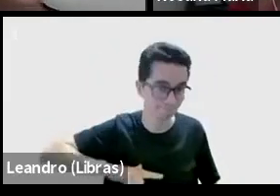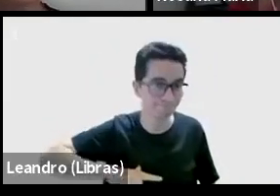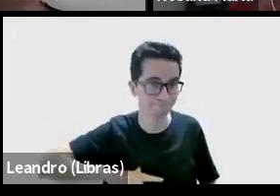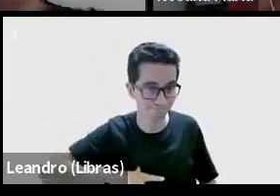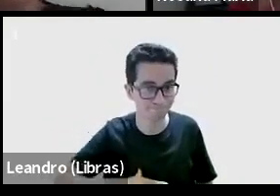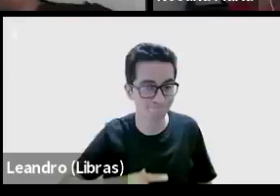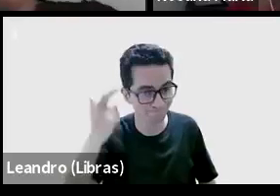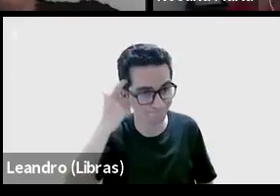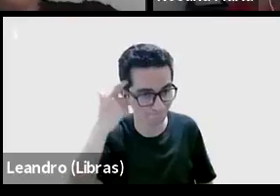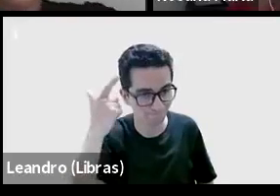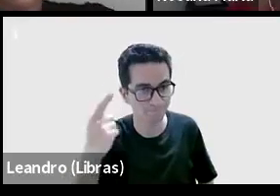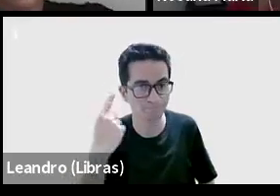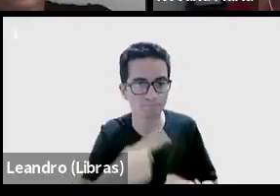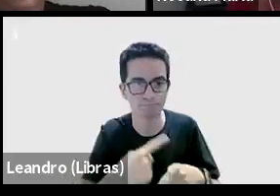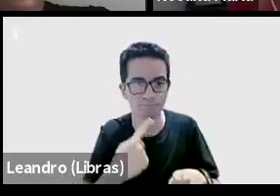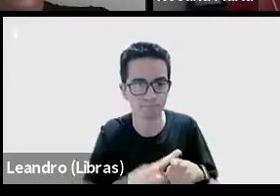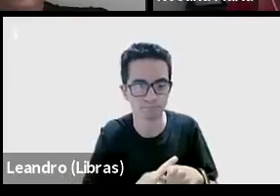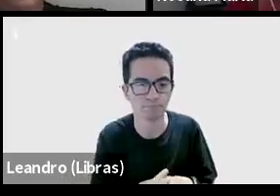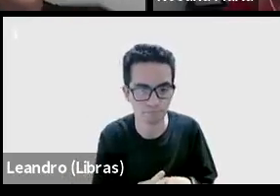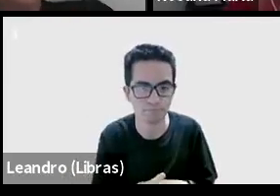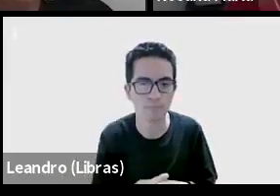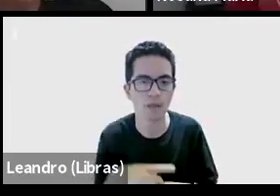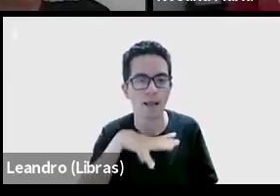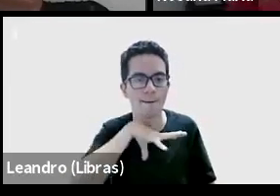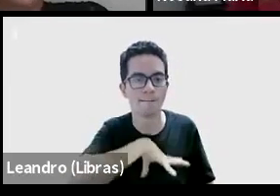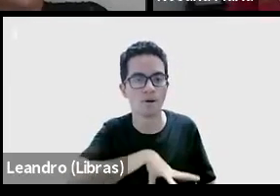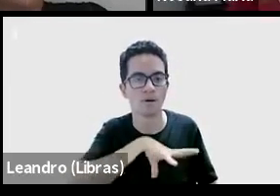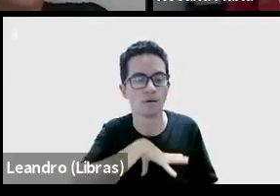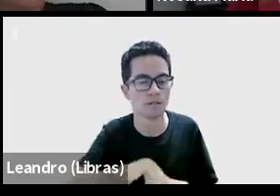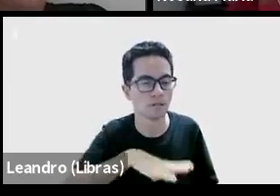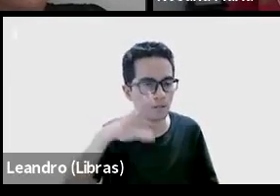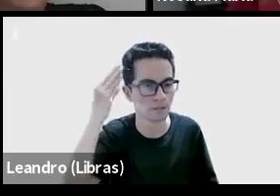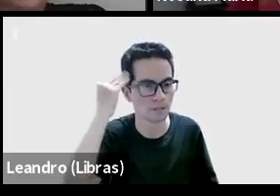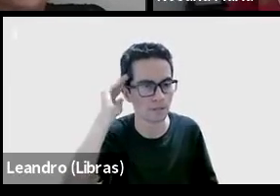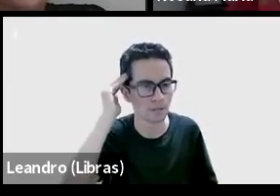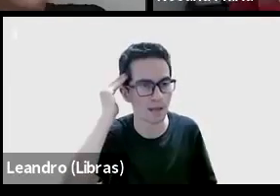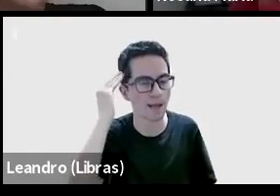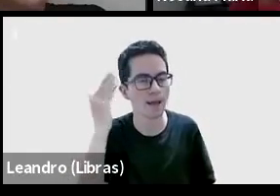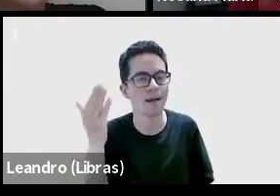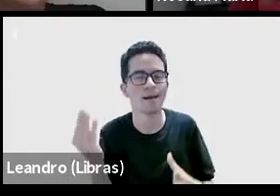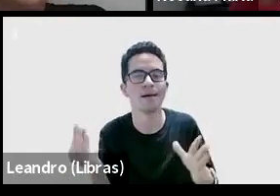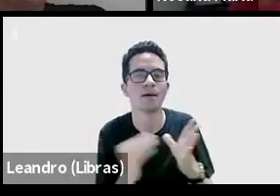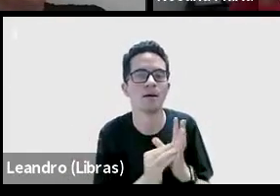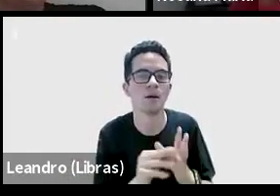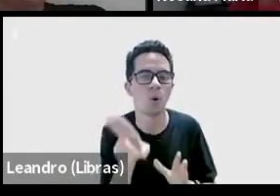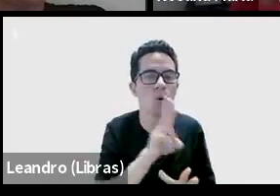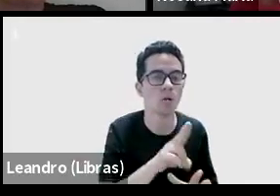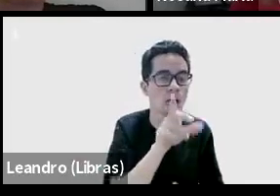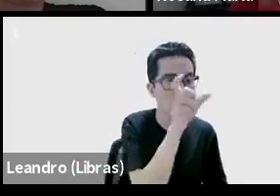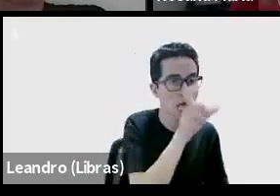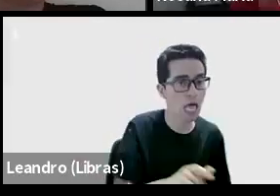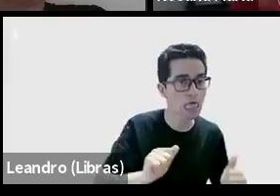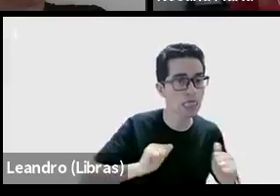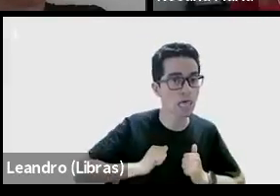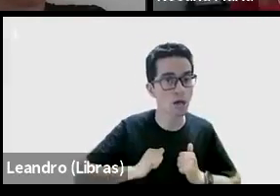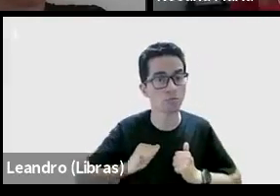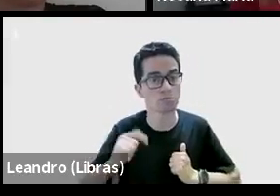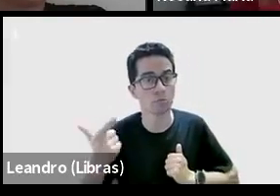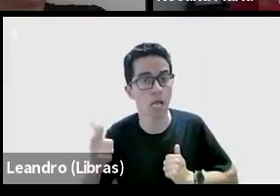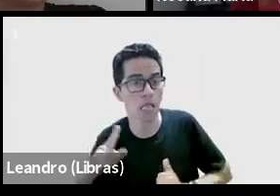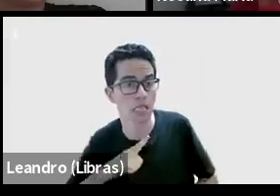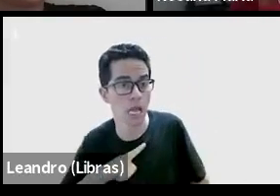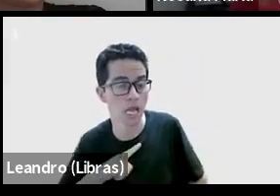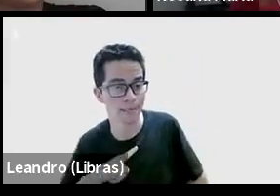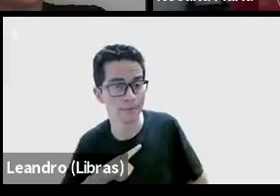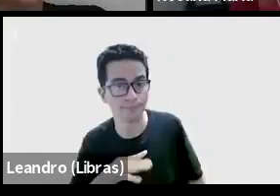Você, né, com a questão do português, a gente viu aí a briga, usa ou não o gênero neutro, e aí no texto vocês colocam,